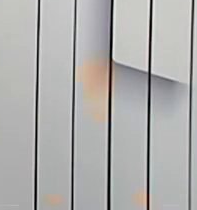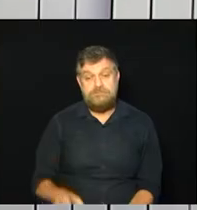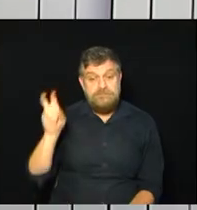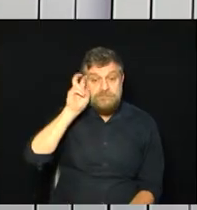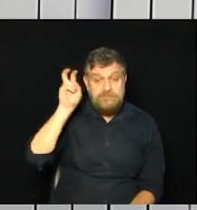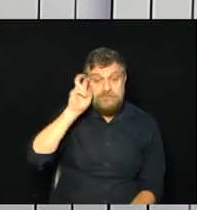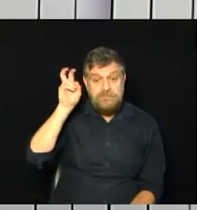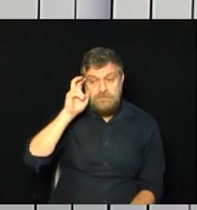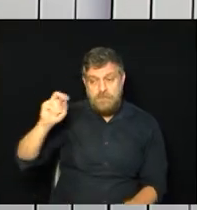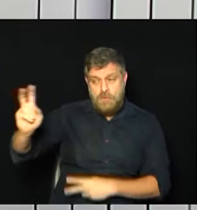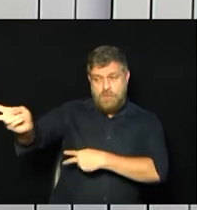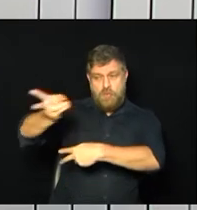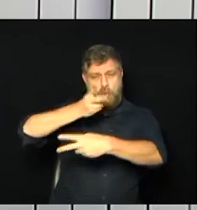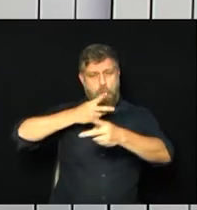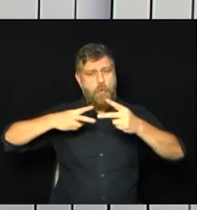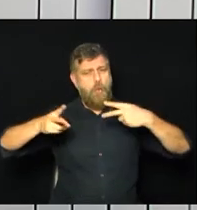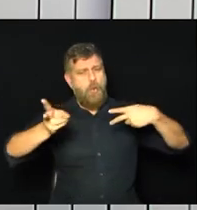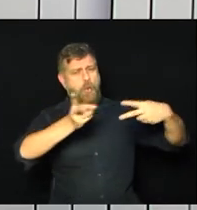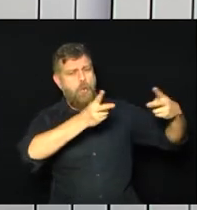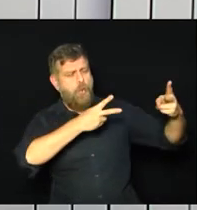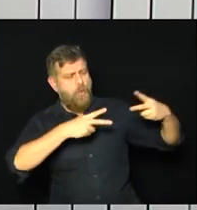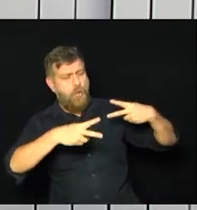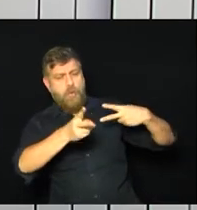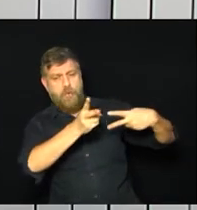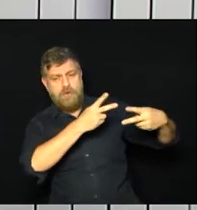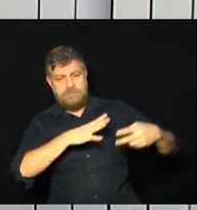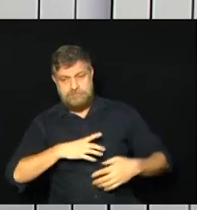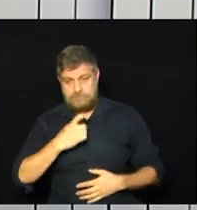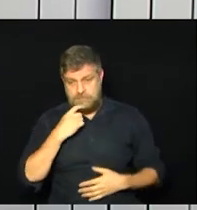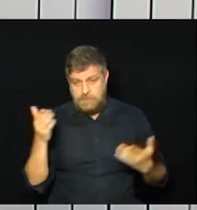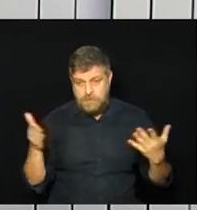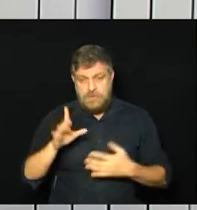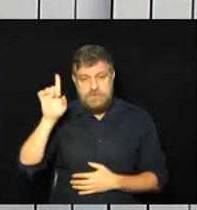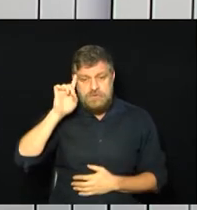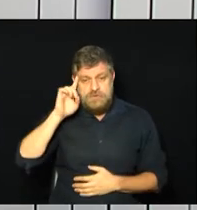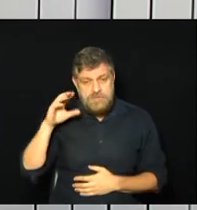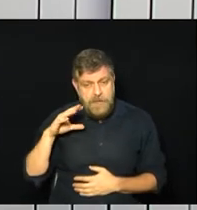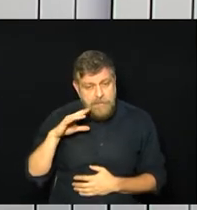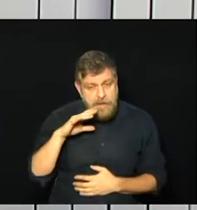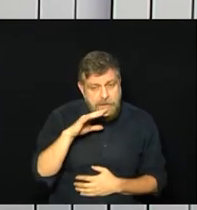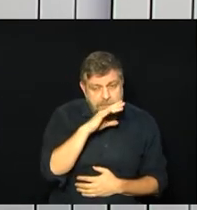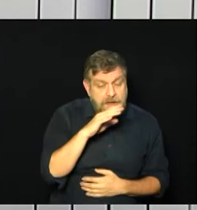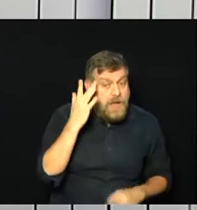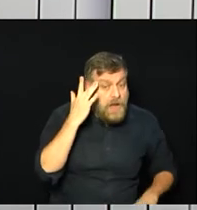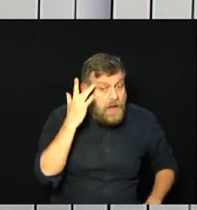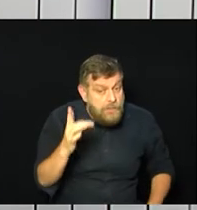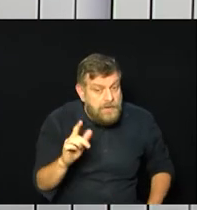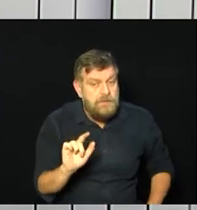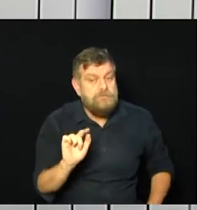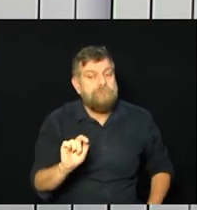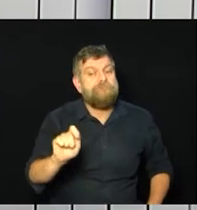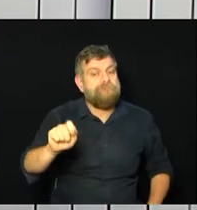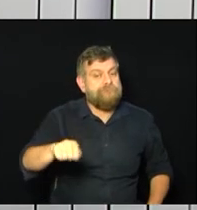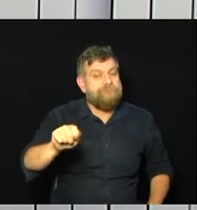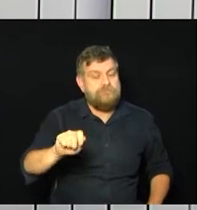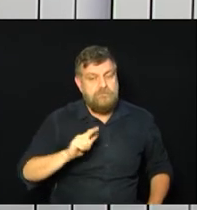Quinta-feira em que o vento continua aqui pela cidade, mas hoje o dia já está mais quente e para amanhã, aí sim, viu, a